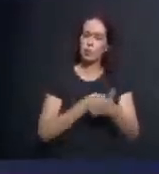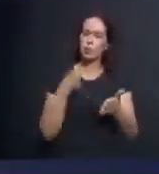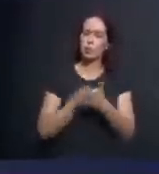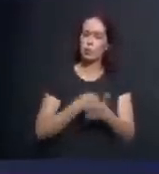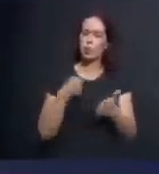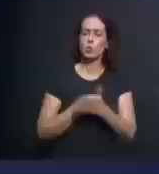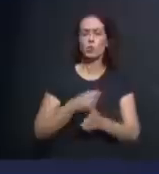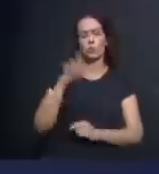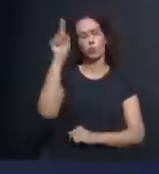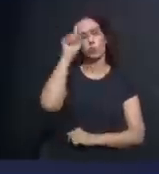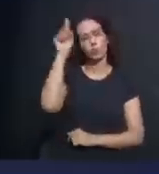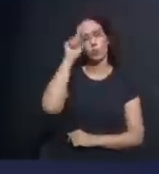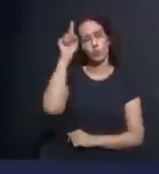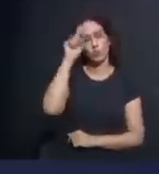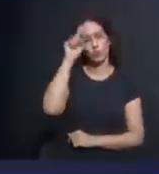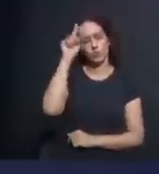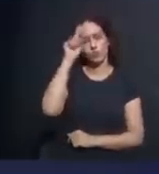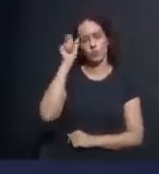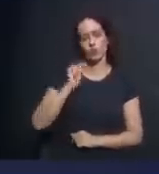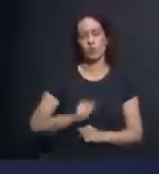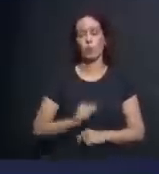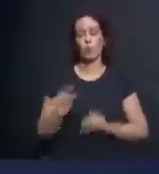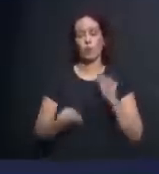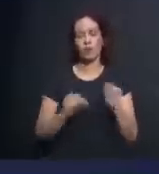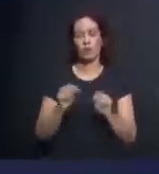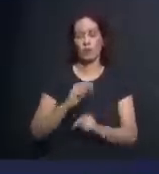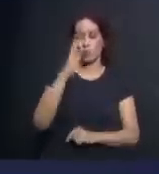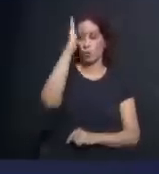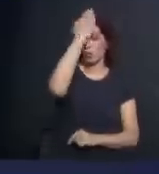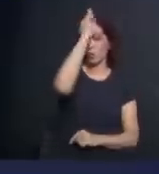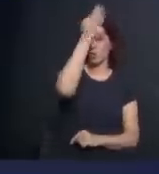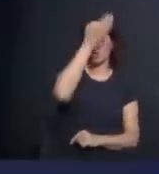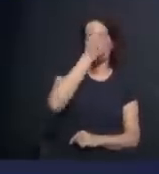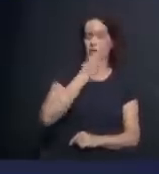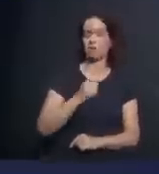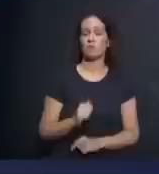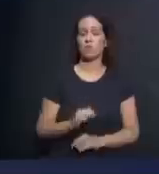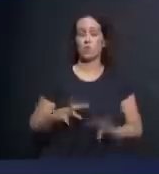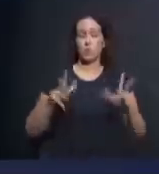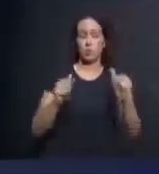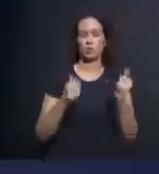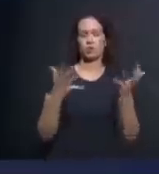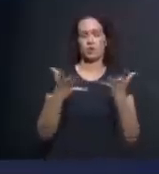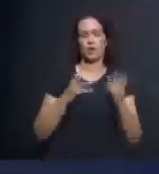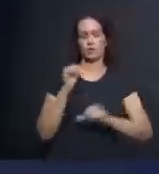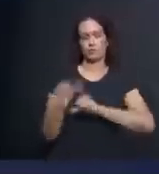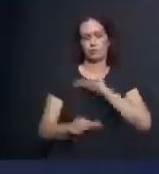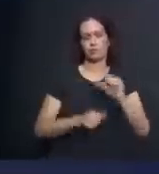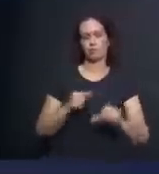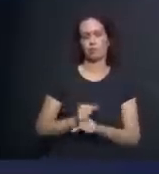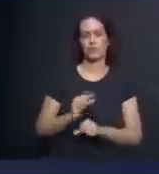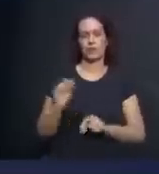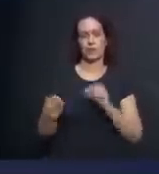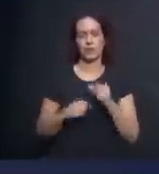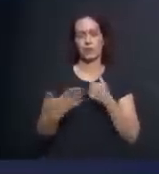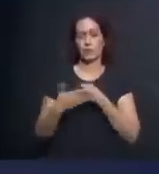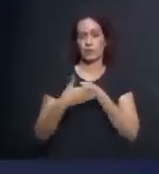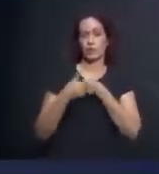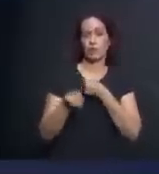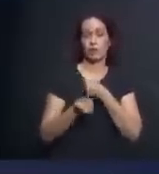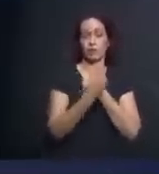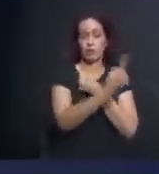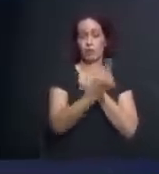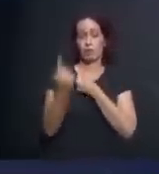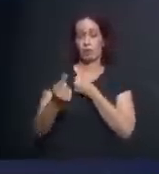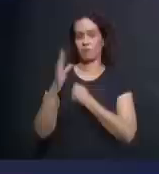dias, para não me tornar o Lucinho que muitos querem que eu me torne. Ou seja, realizando o chamado que eles